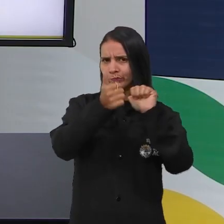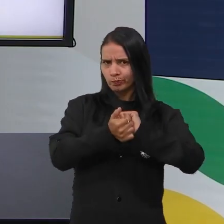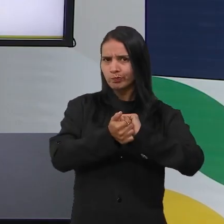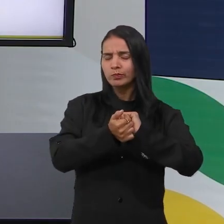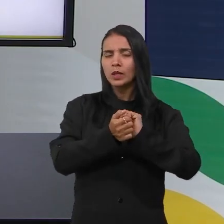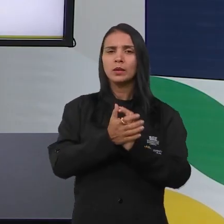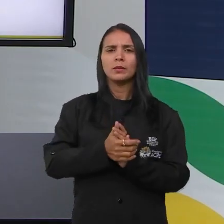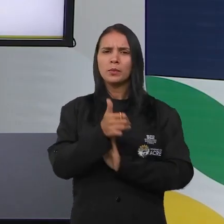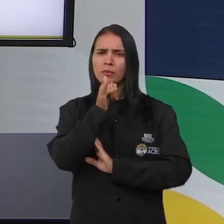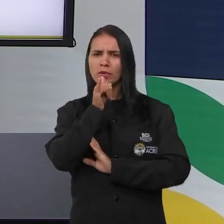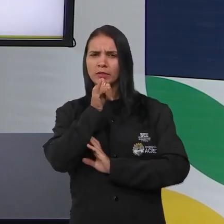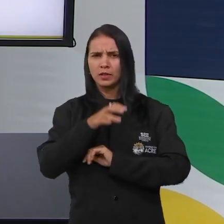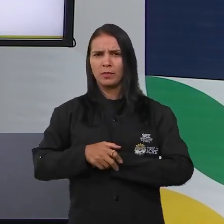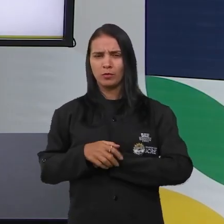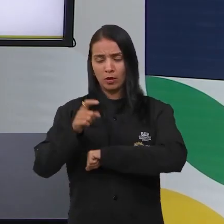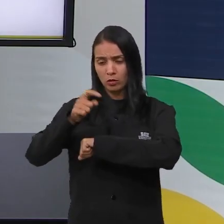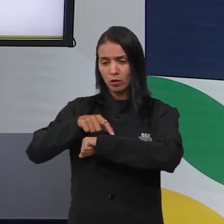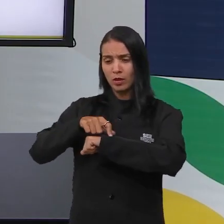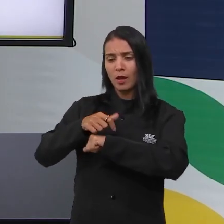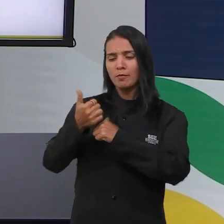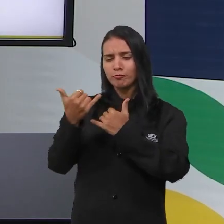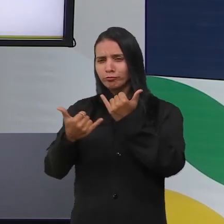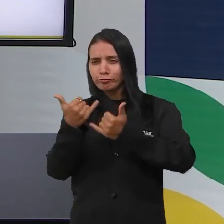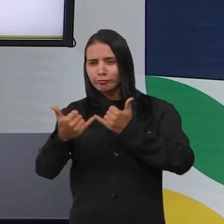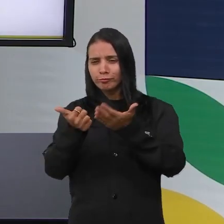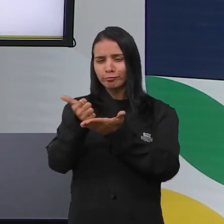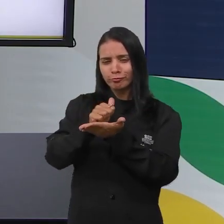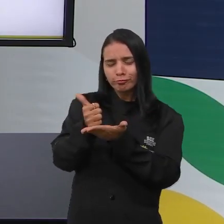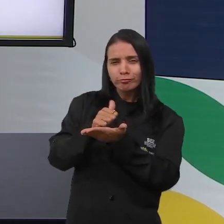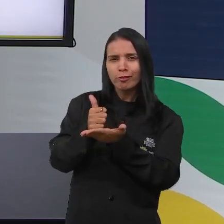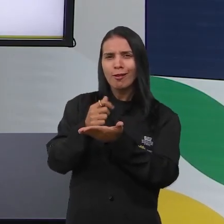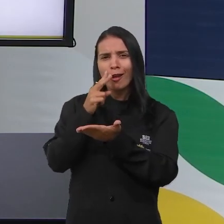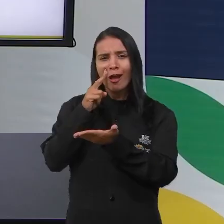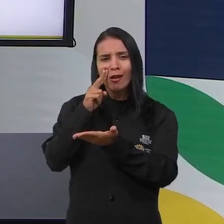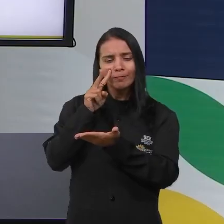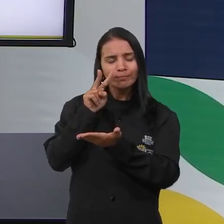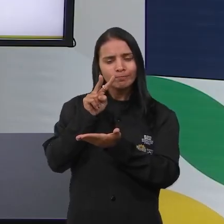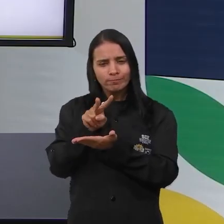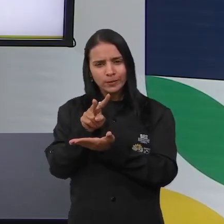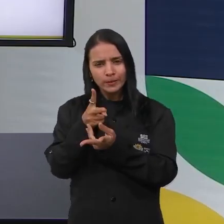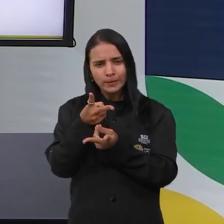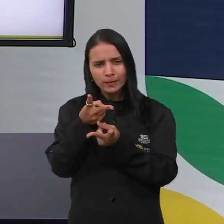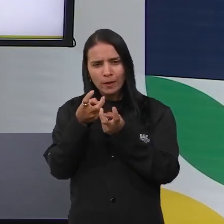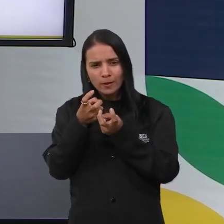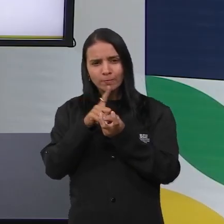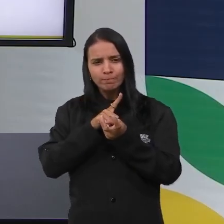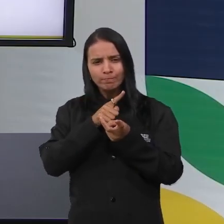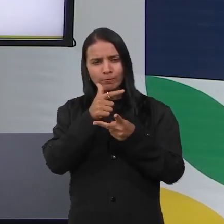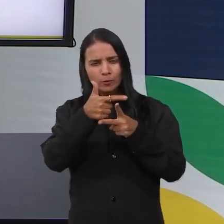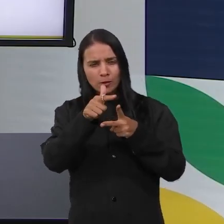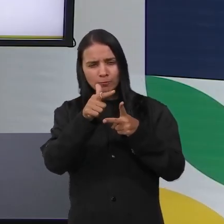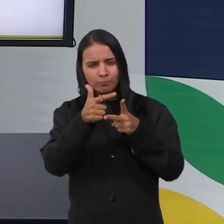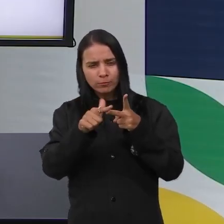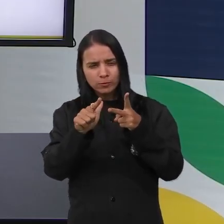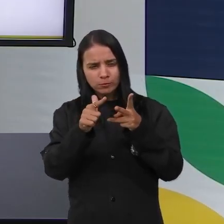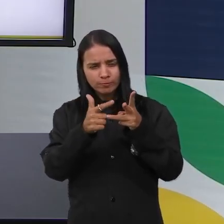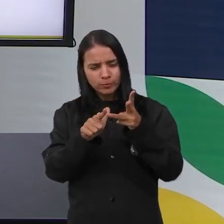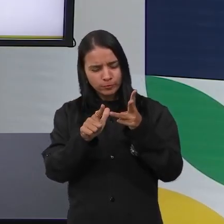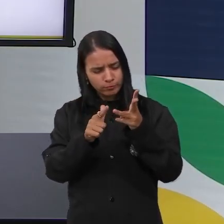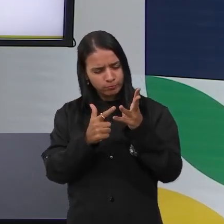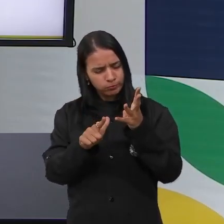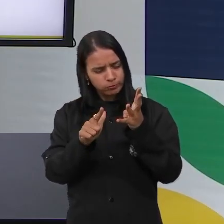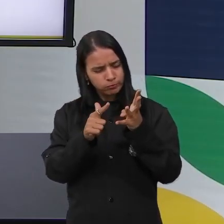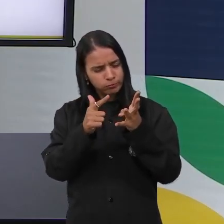eu jogando, eu começo a ver diversas realidades, ver as implicações sociais daquela notícia dentro